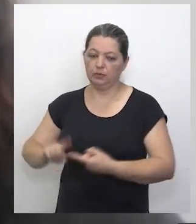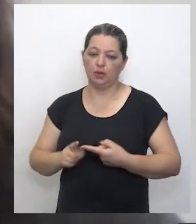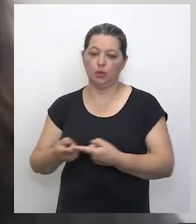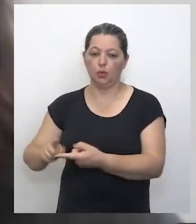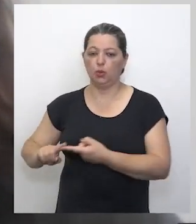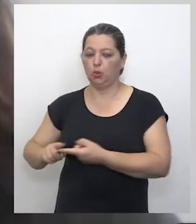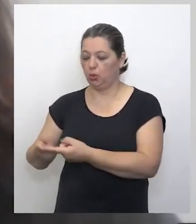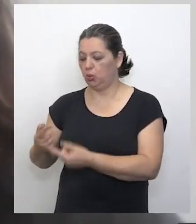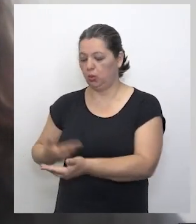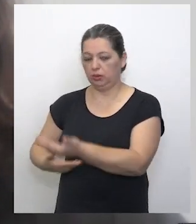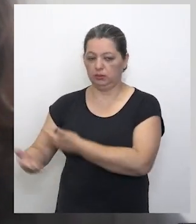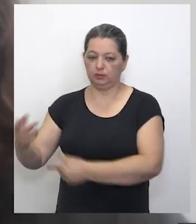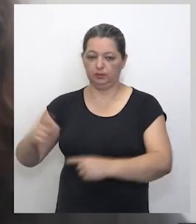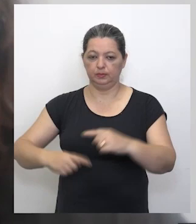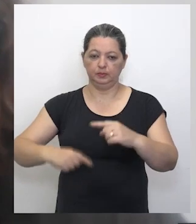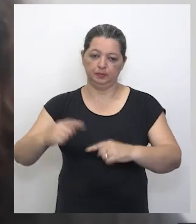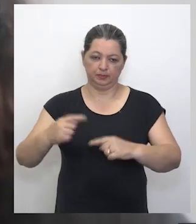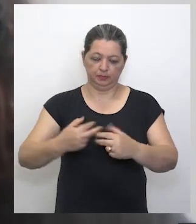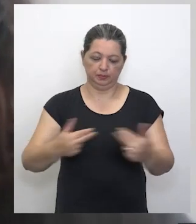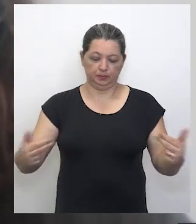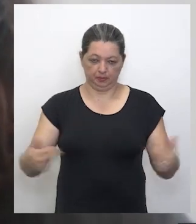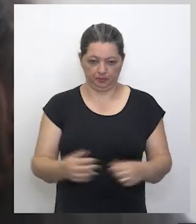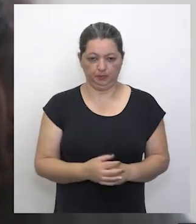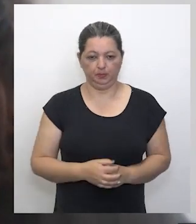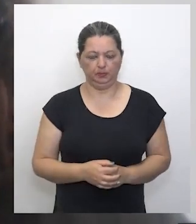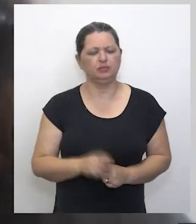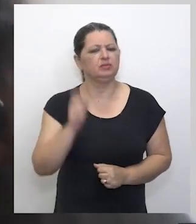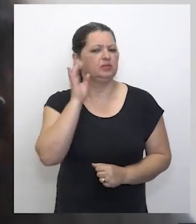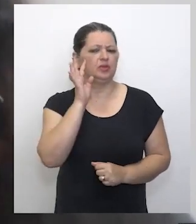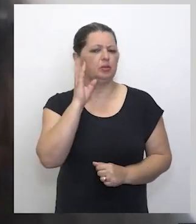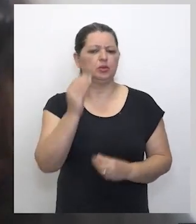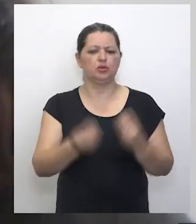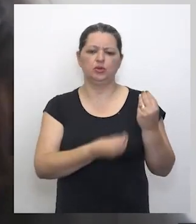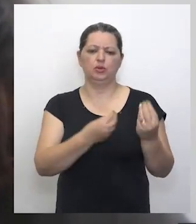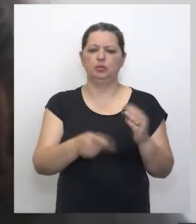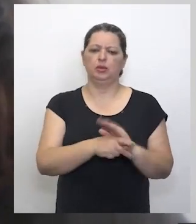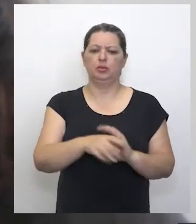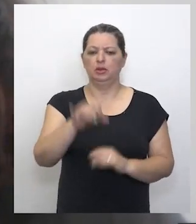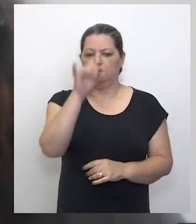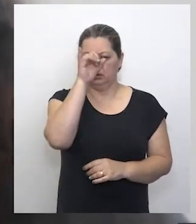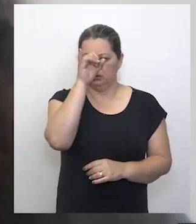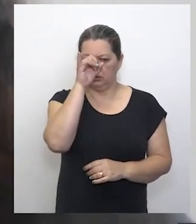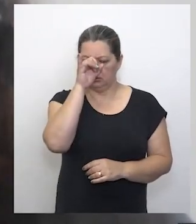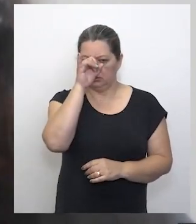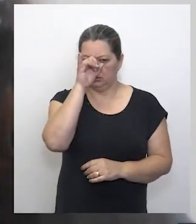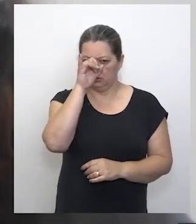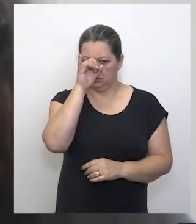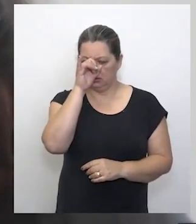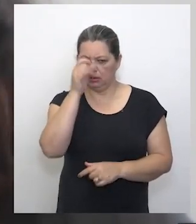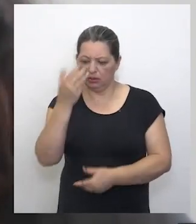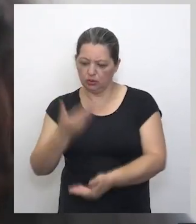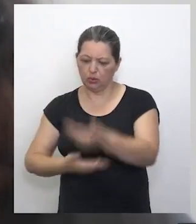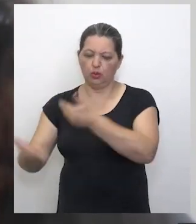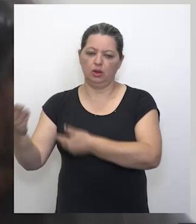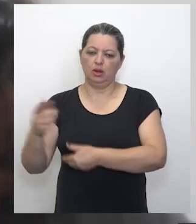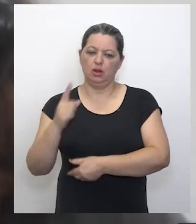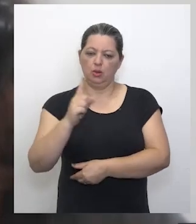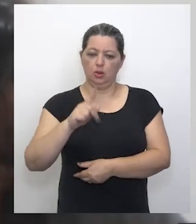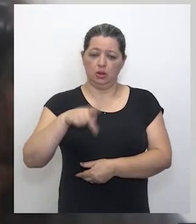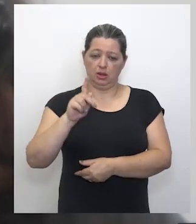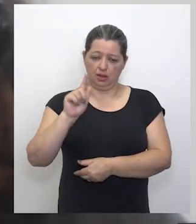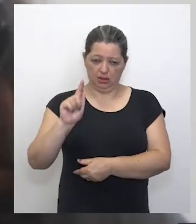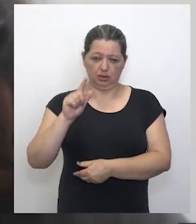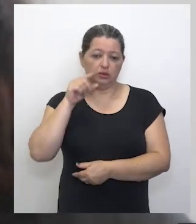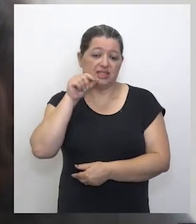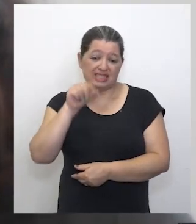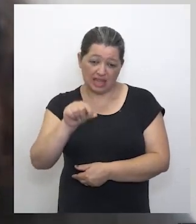de mercadorias. Você já imaginou como era complicado trocar um porco por 1 quilo de sal, sendo que o porco